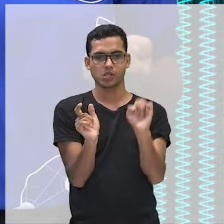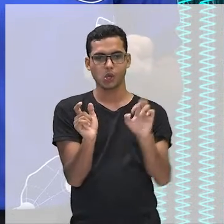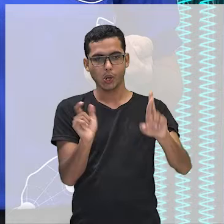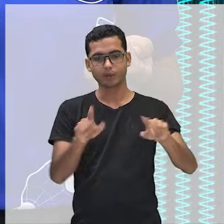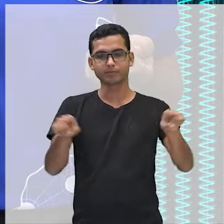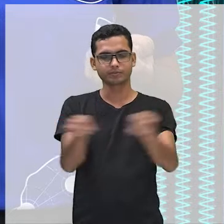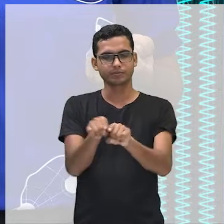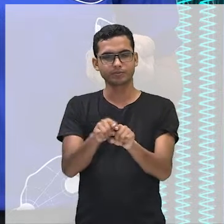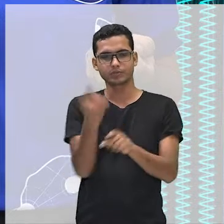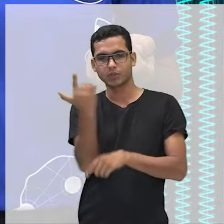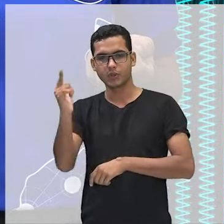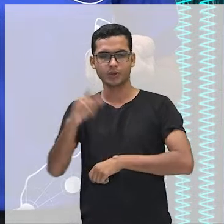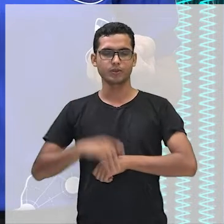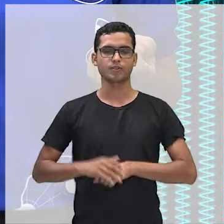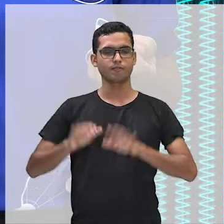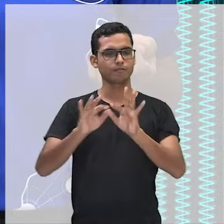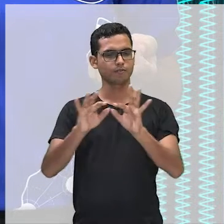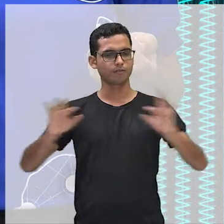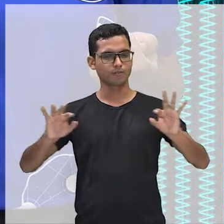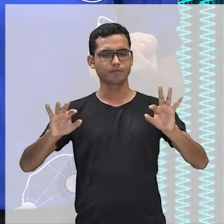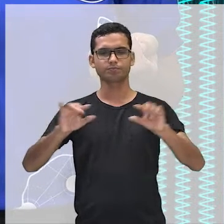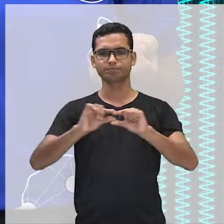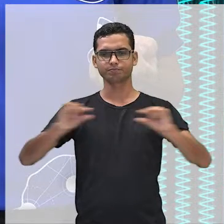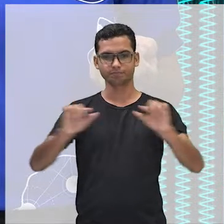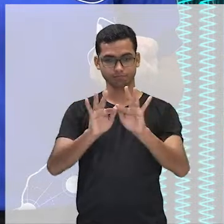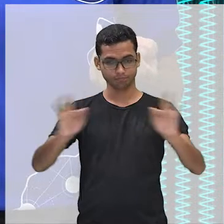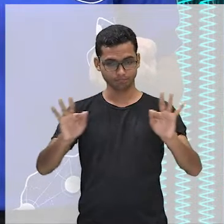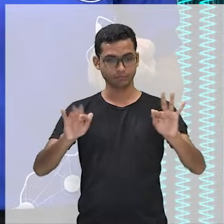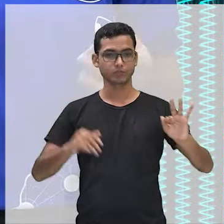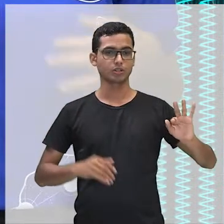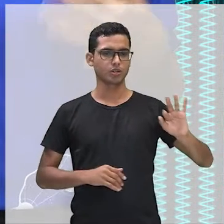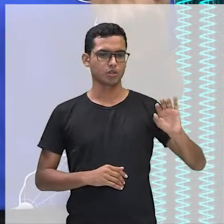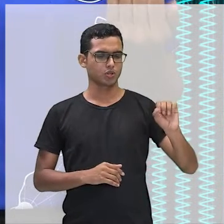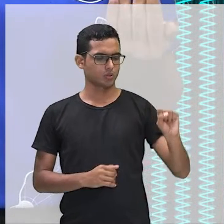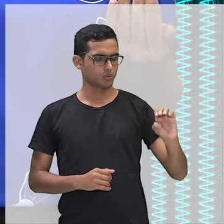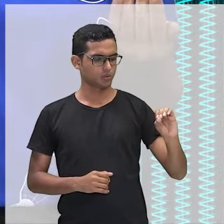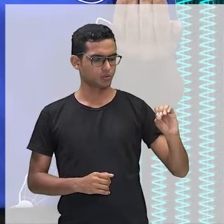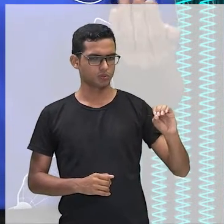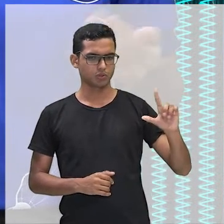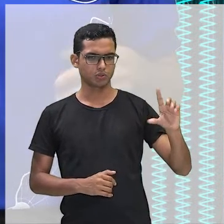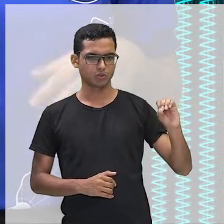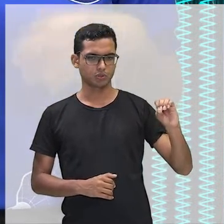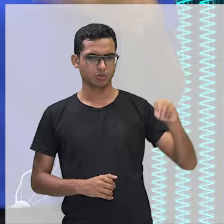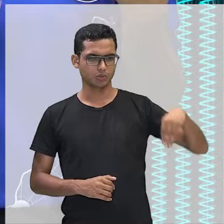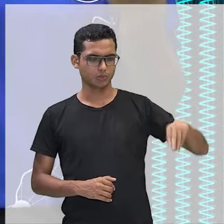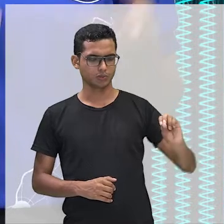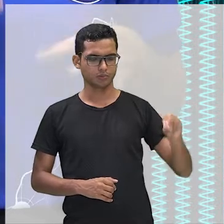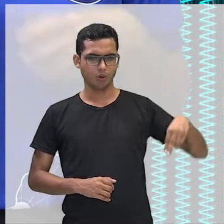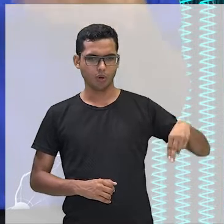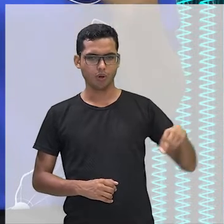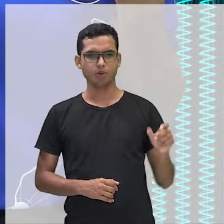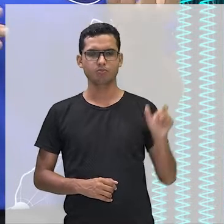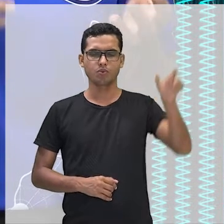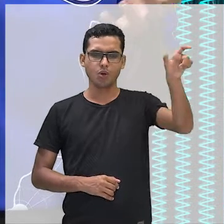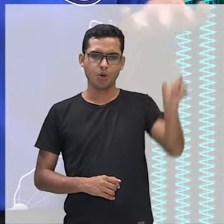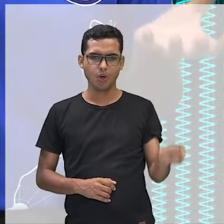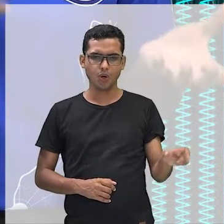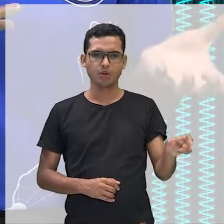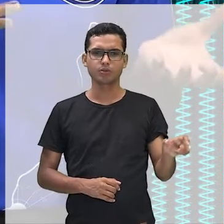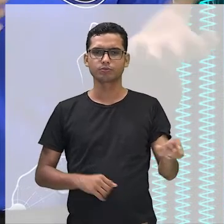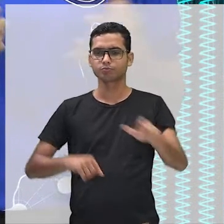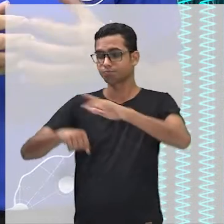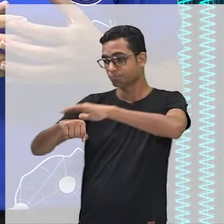chamou ela. Called her. Called her. Então, a gente está falando de quem? Da Victoria. Solomon